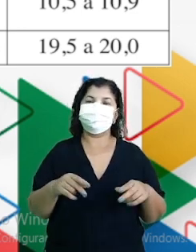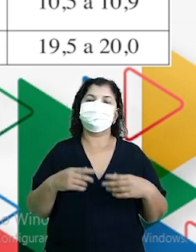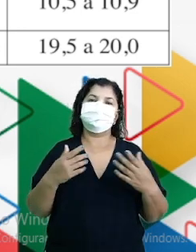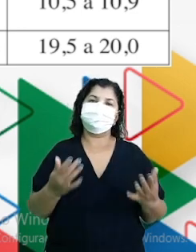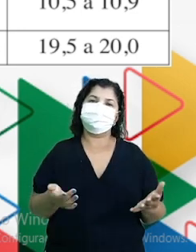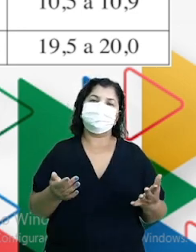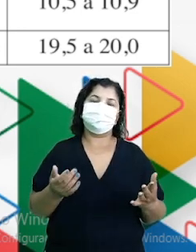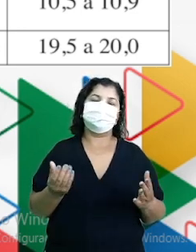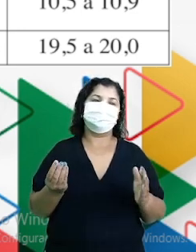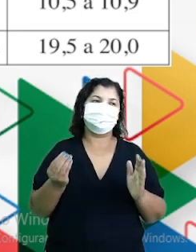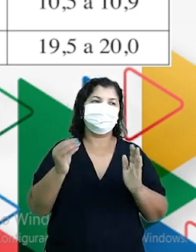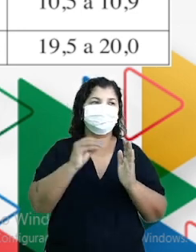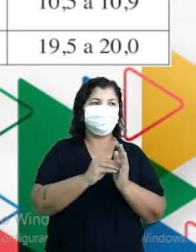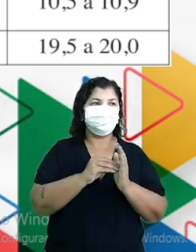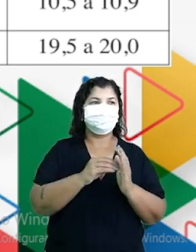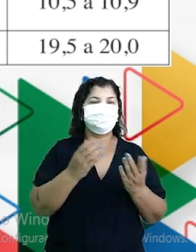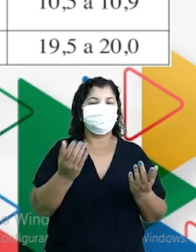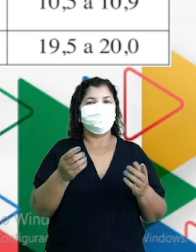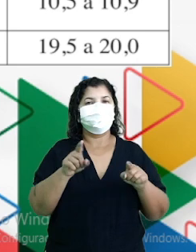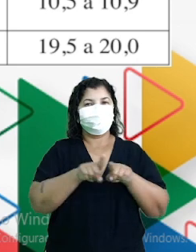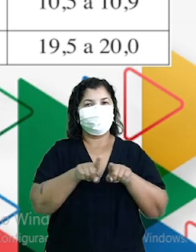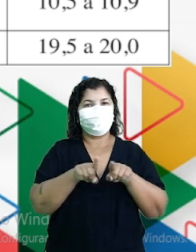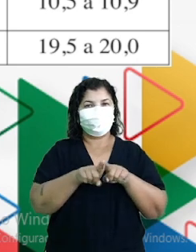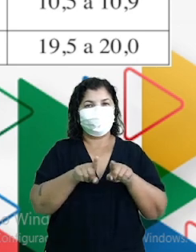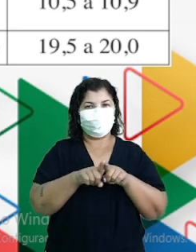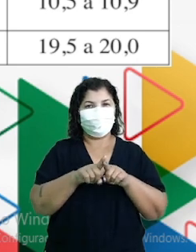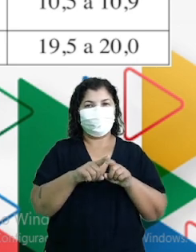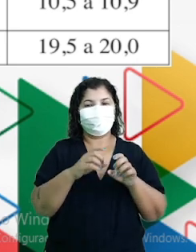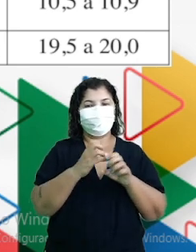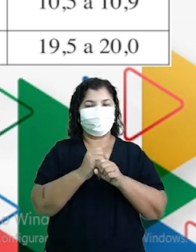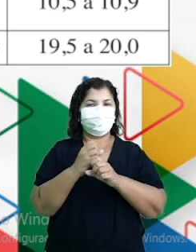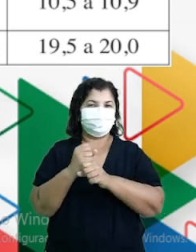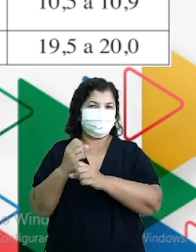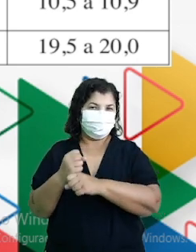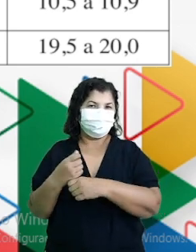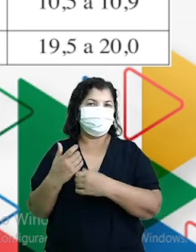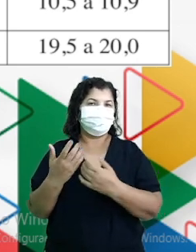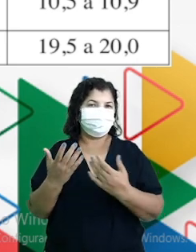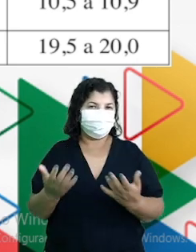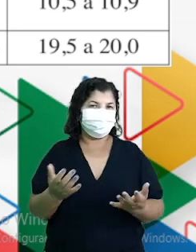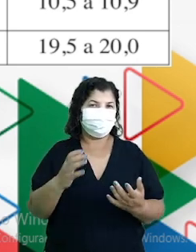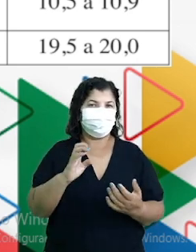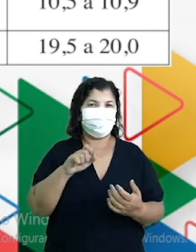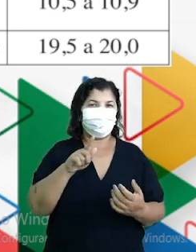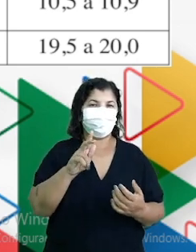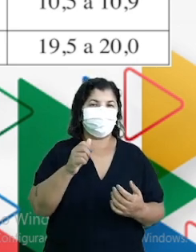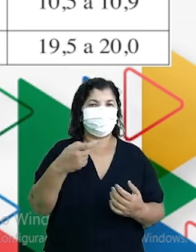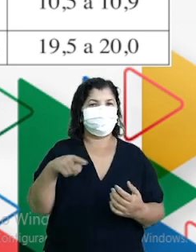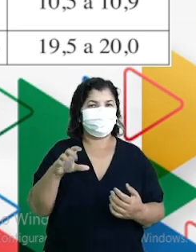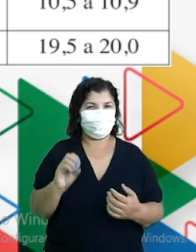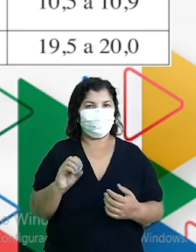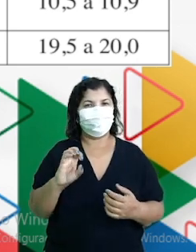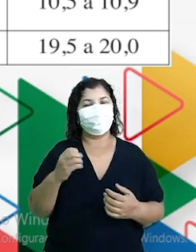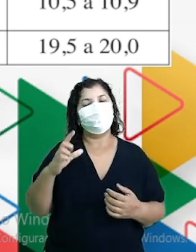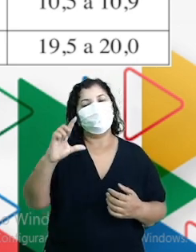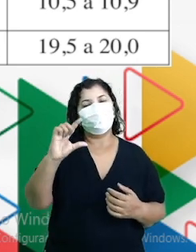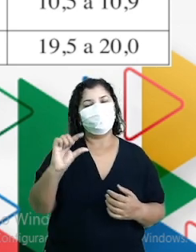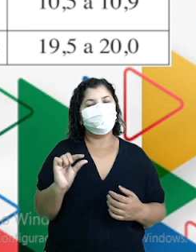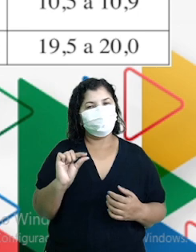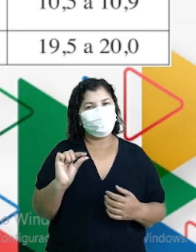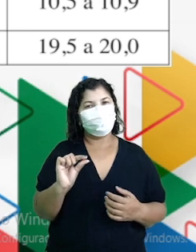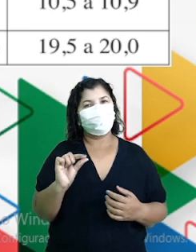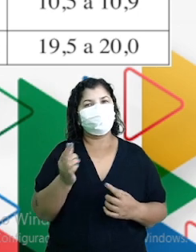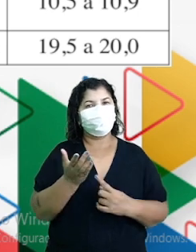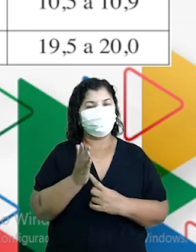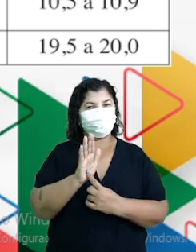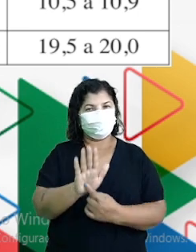padrão, conforme as semi-equações ou semi-reações de redução apresentada. Lembra que eu falei? O normal